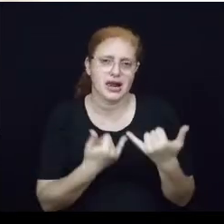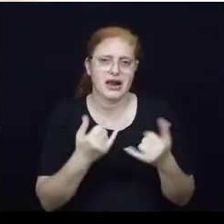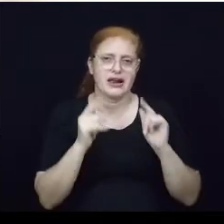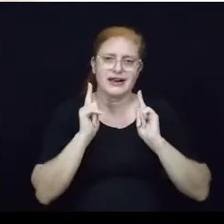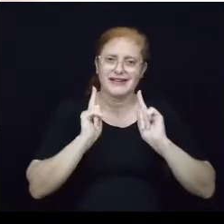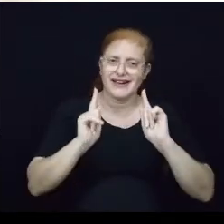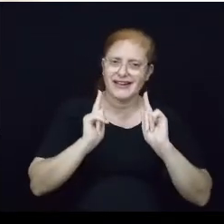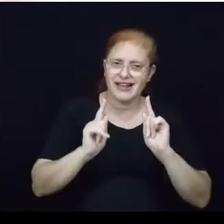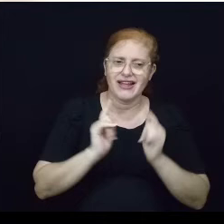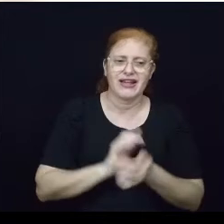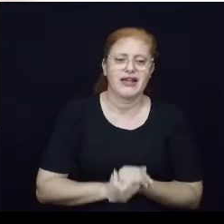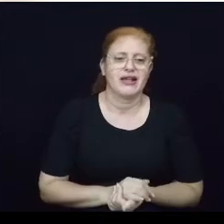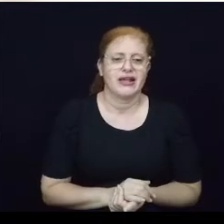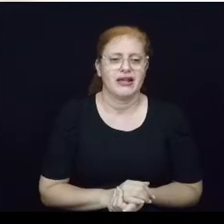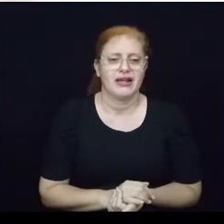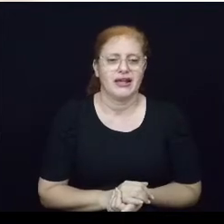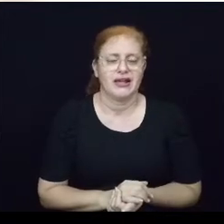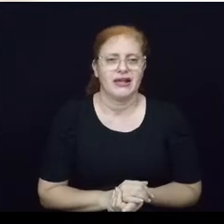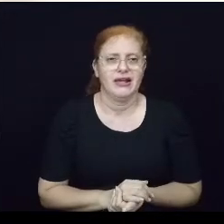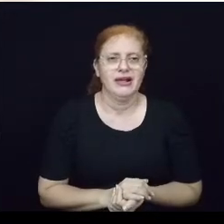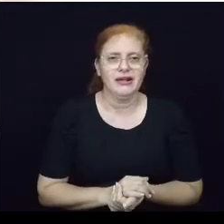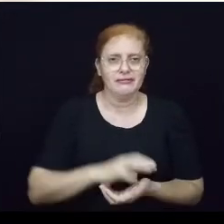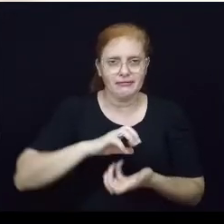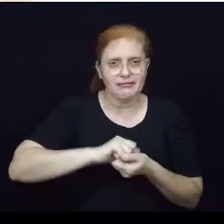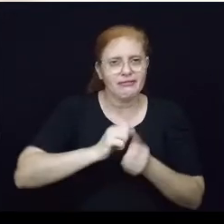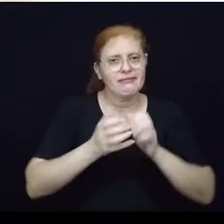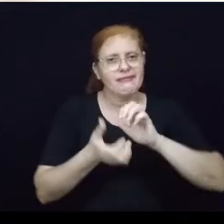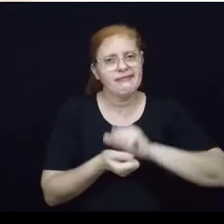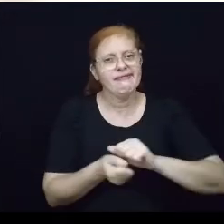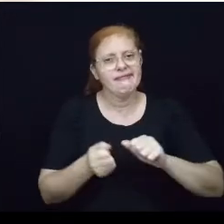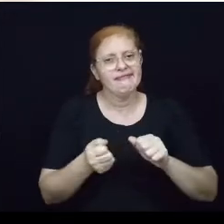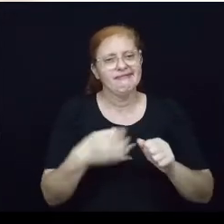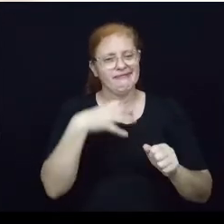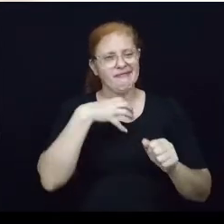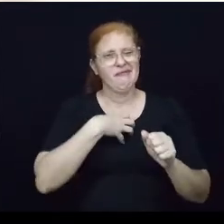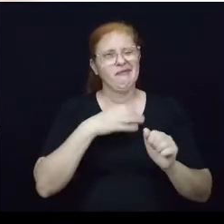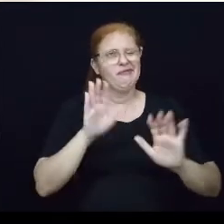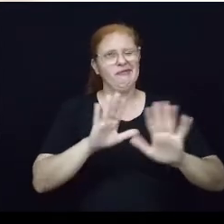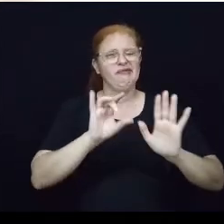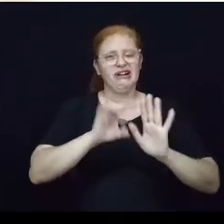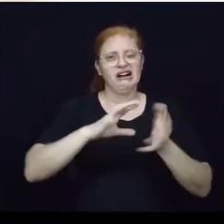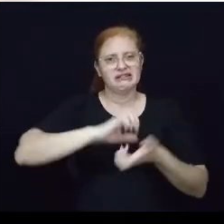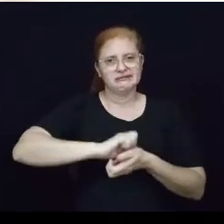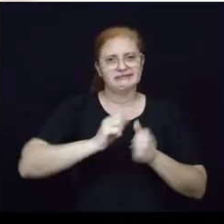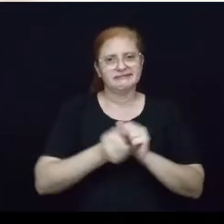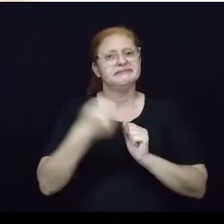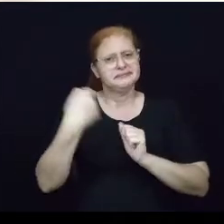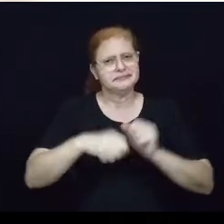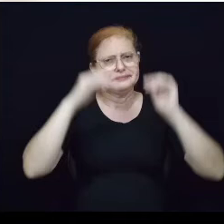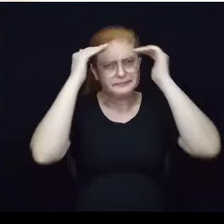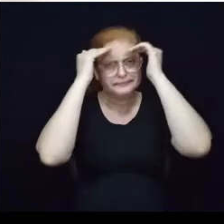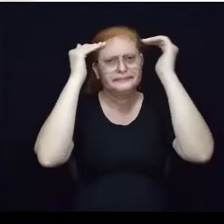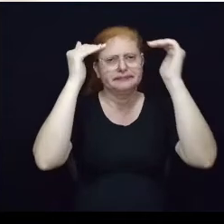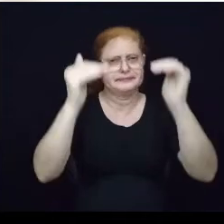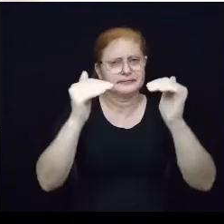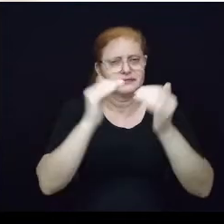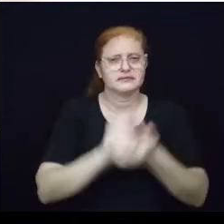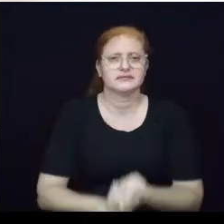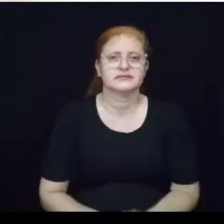o divertimento era modelar, e de modo que não é modelar, assim, digamos, eu teria que respeitar